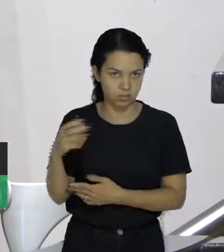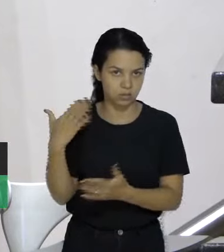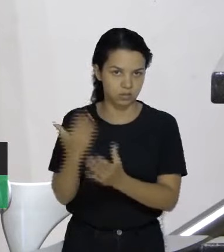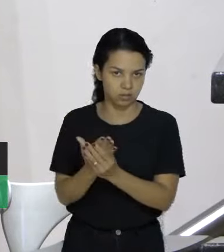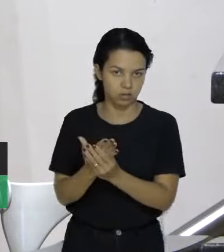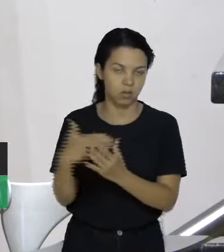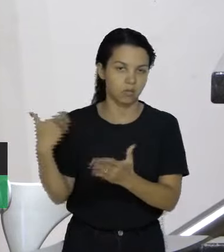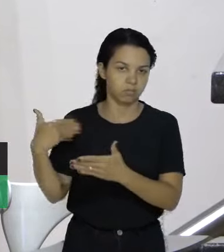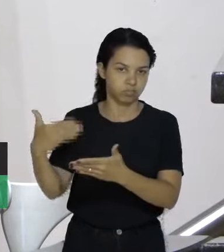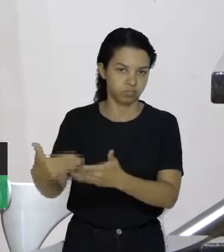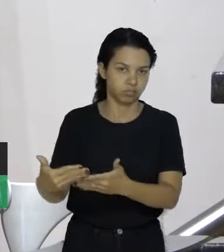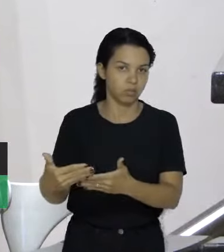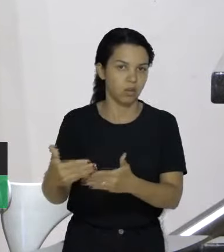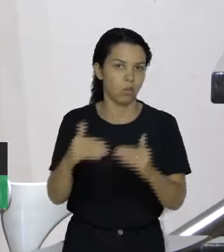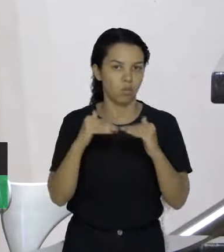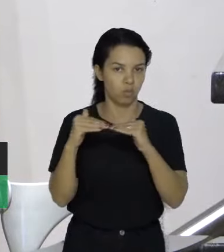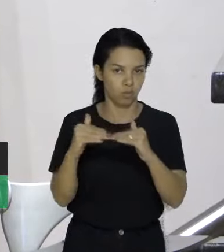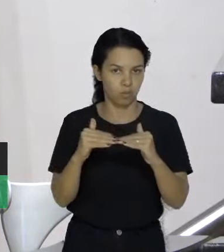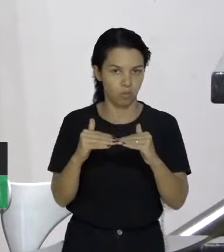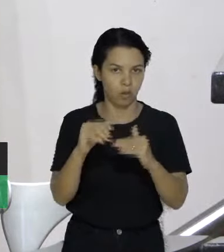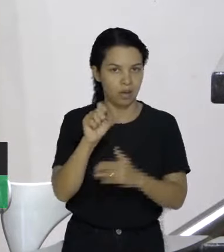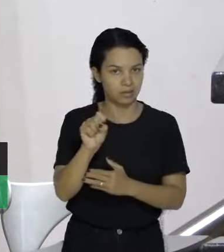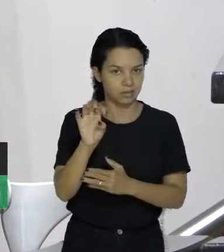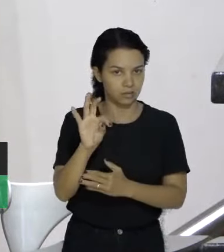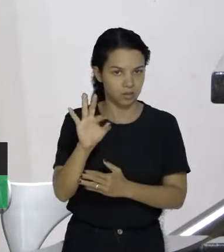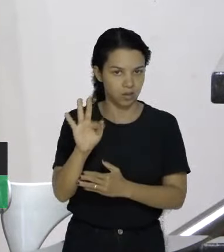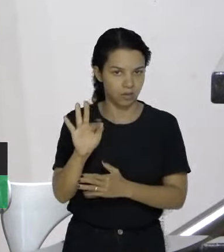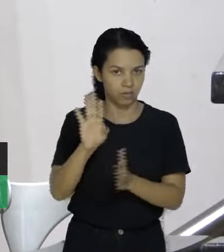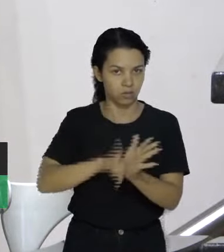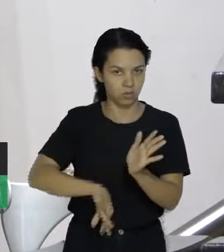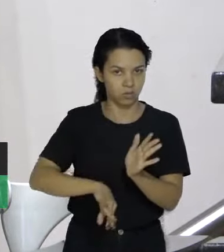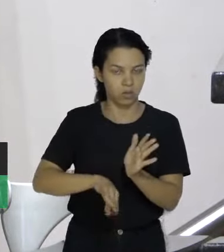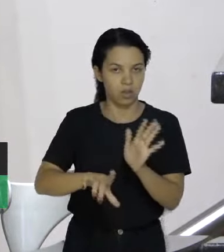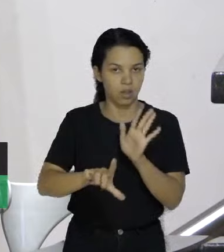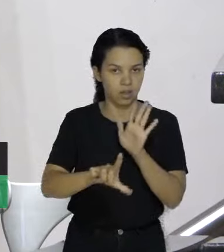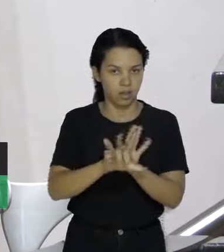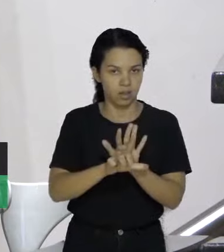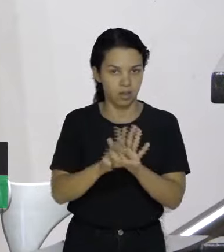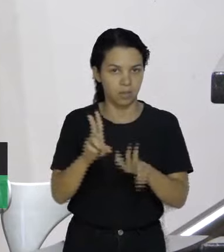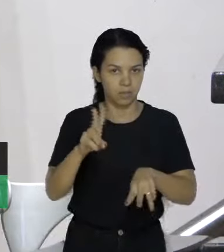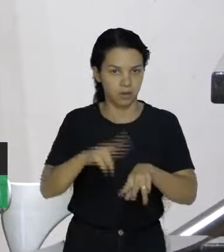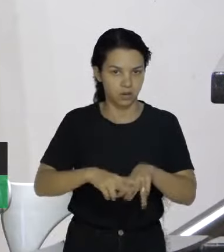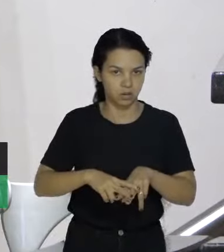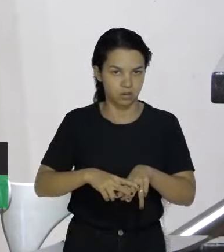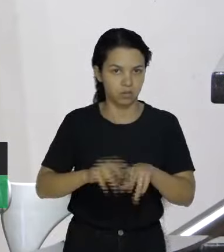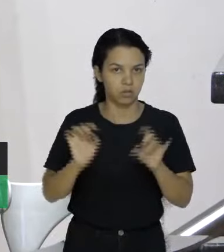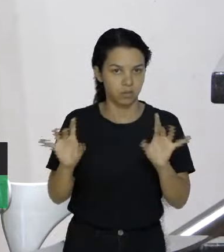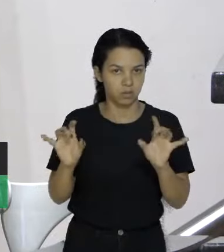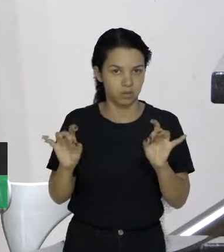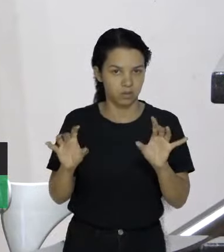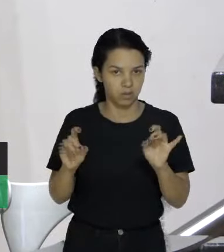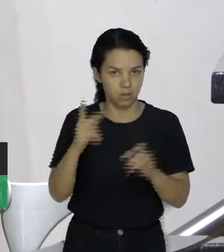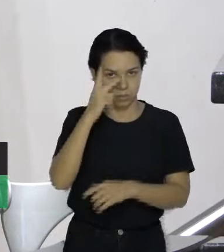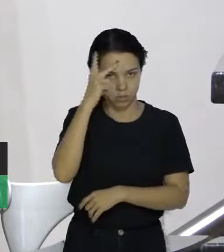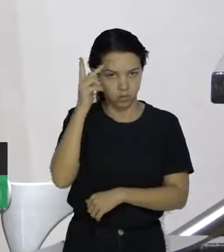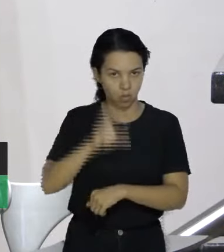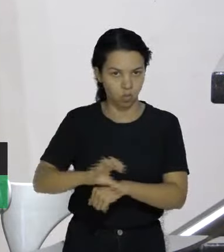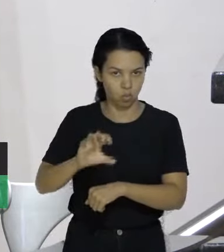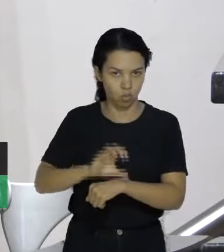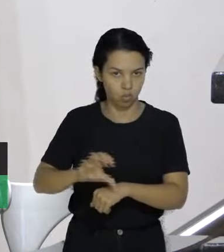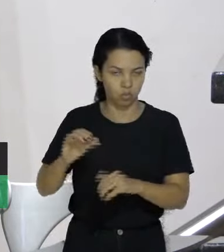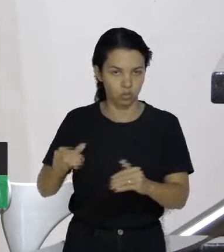por unanimidade o Supremo Tribunal Federal derrubou a lei que previa prisão especial para quem tem curso superior